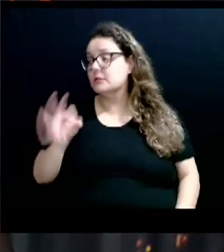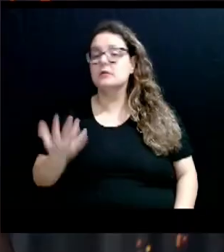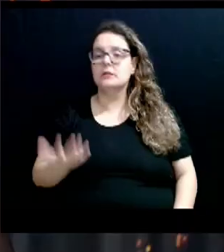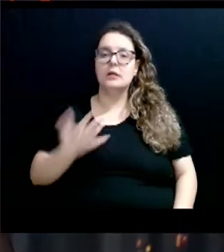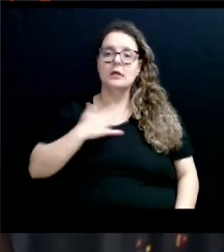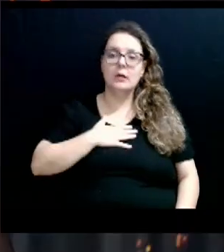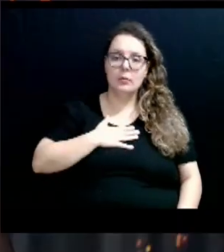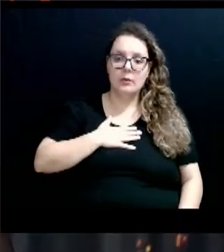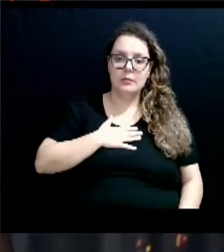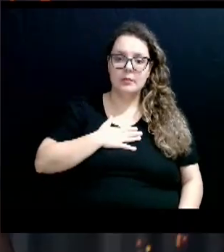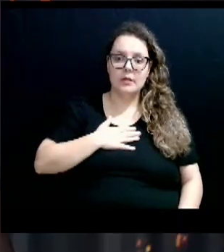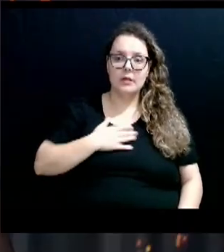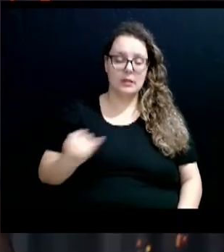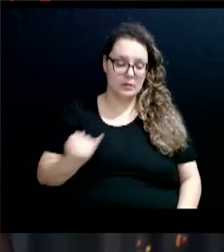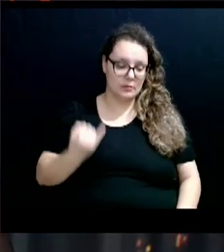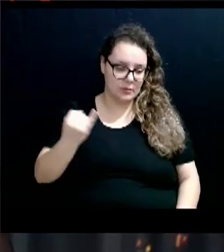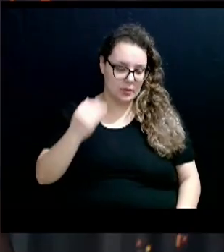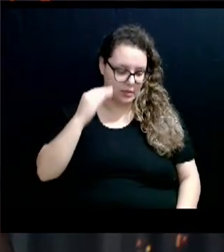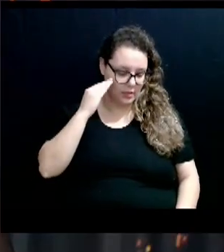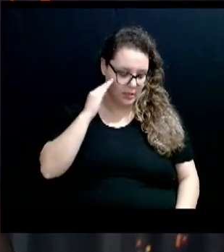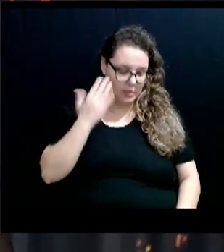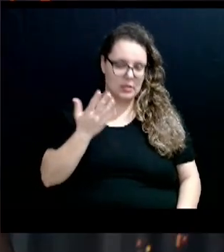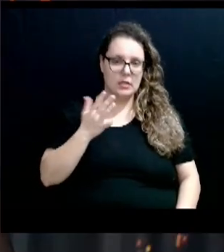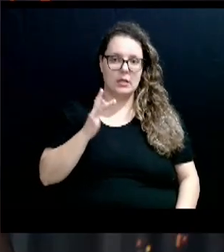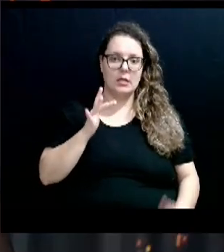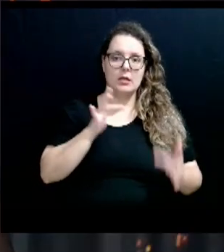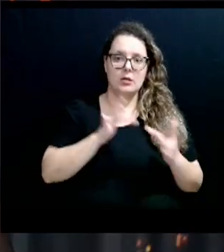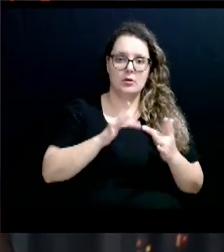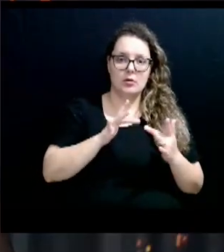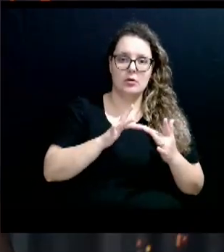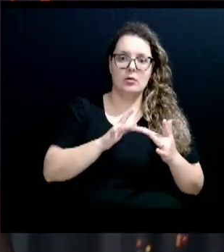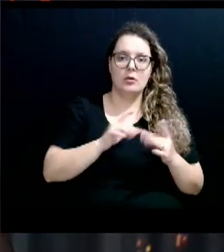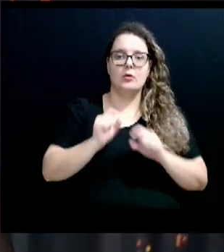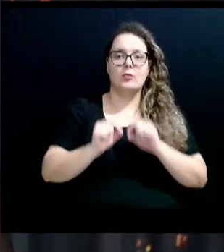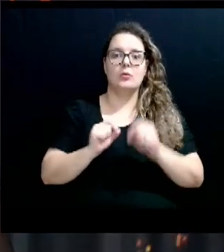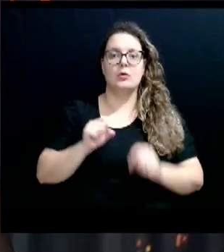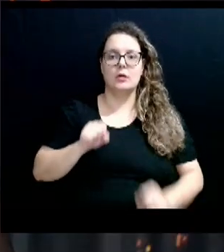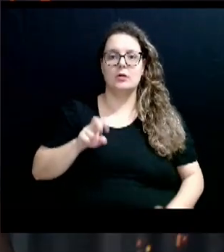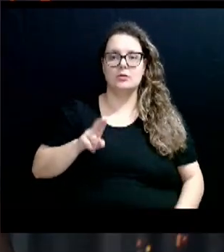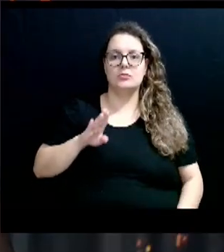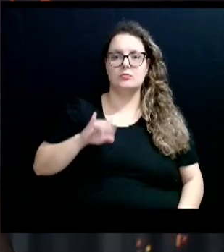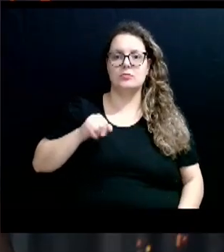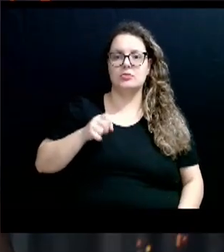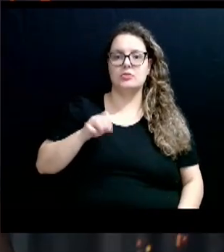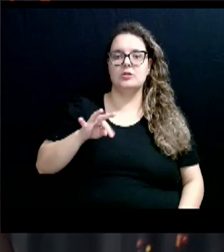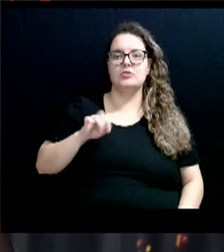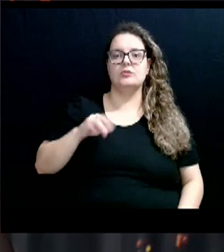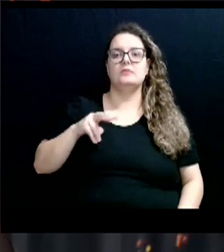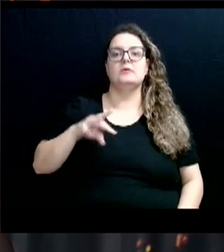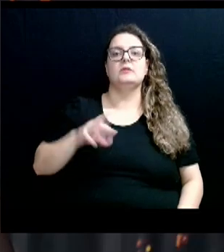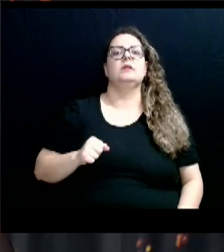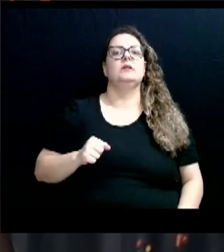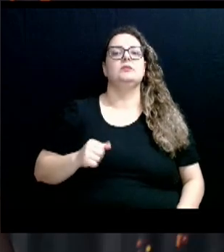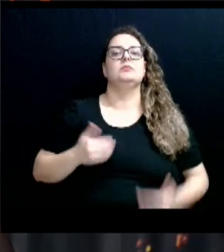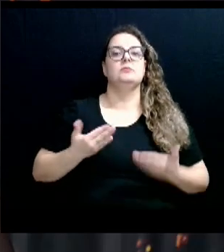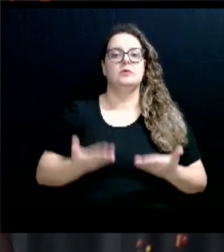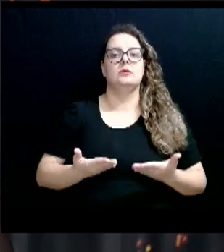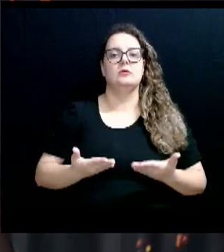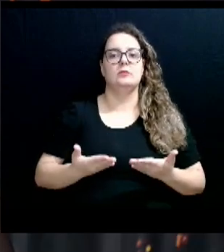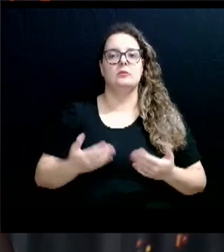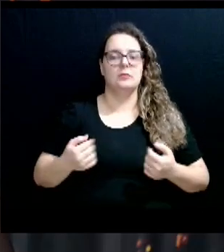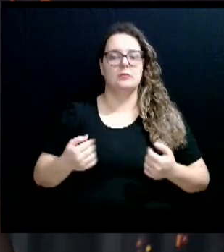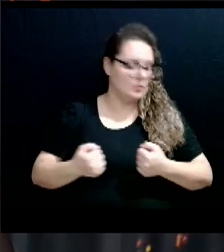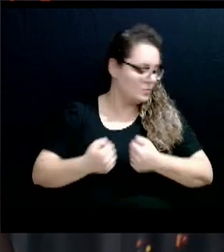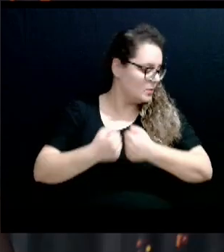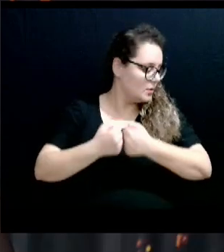importante entender e entrar em contato com o que a minha subjetividade ia me trazer a partir do confronto com essa narrativa. E apagamento histórico, para quem está assistindo